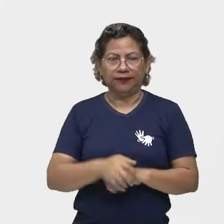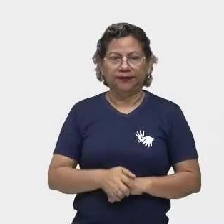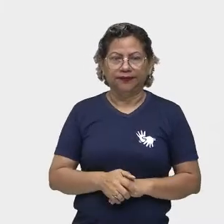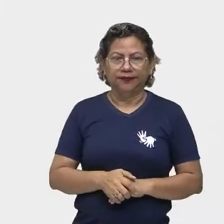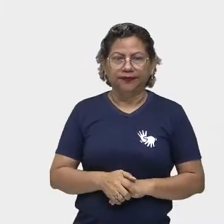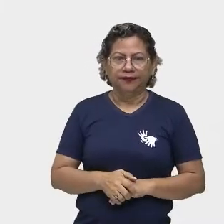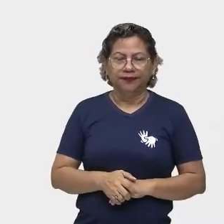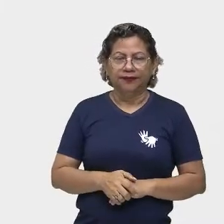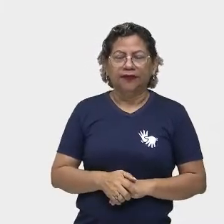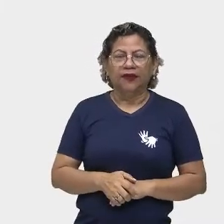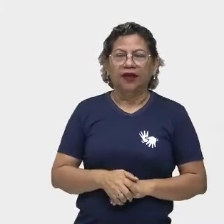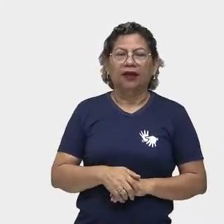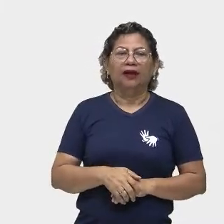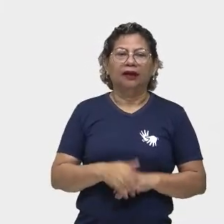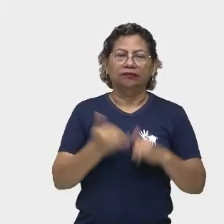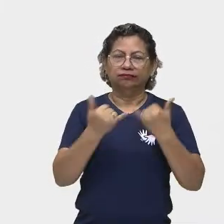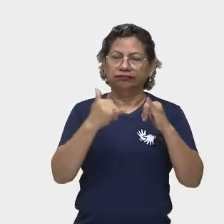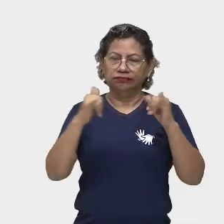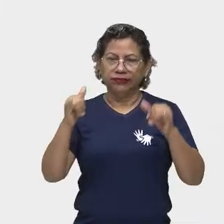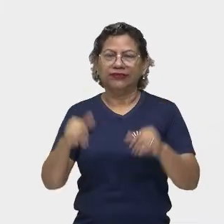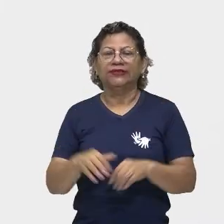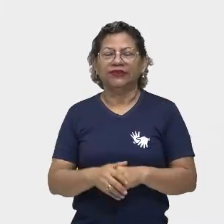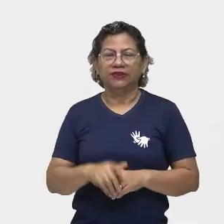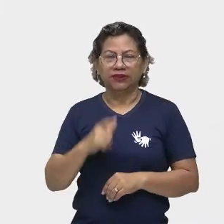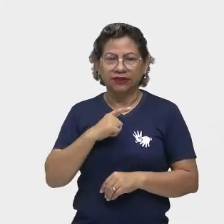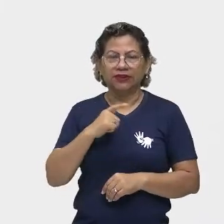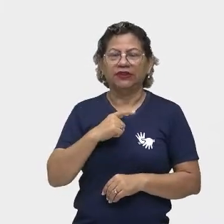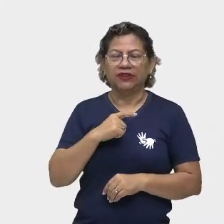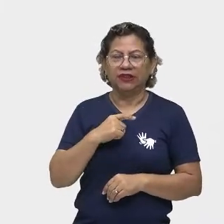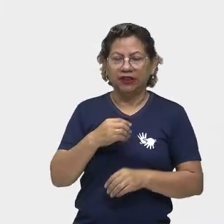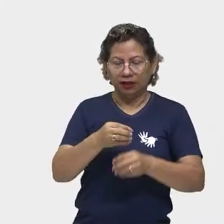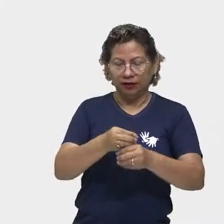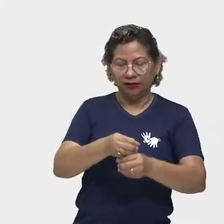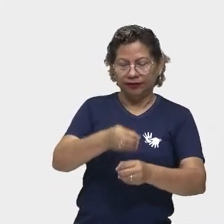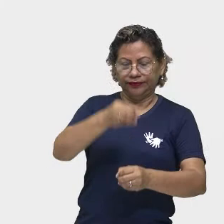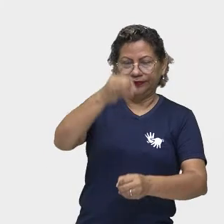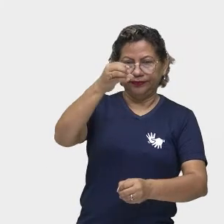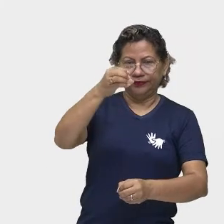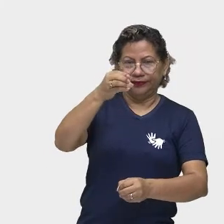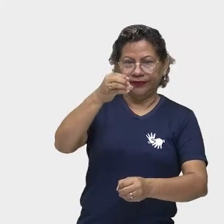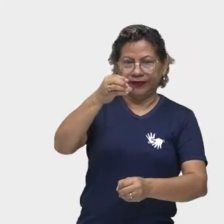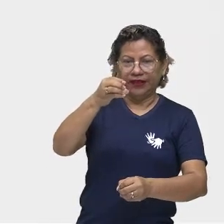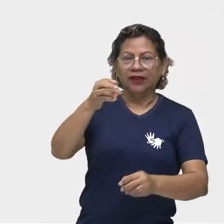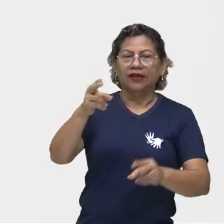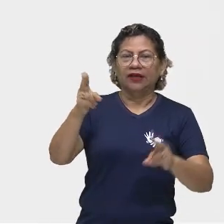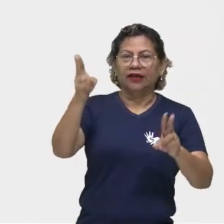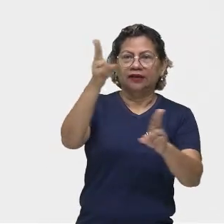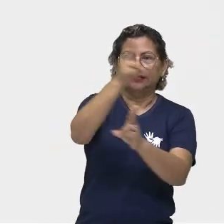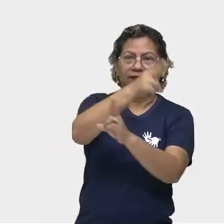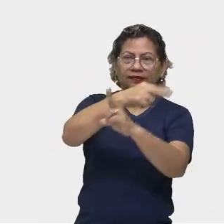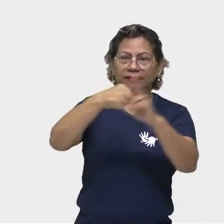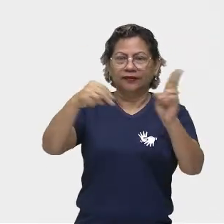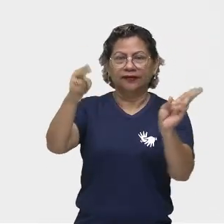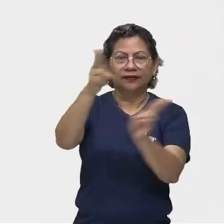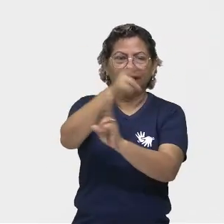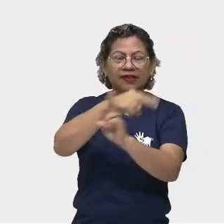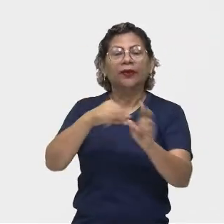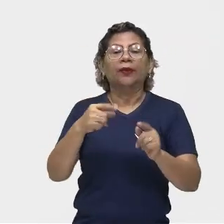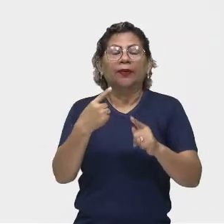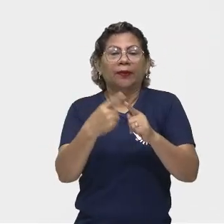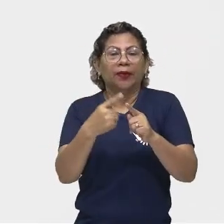né? A mais famosa aí é a energia eólica. Como eu falei para vocês, aqui a gente tem essa turbina, né? A